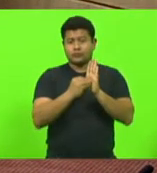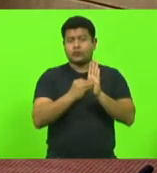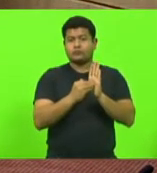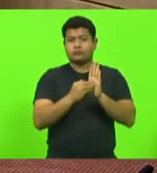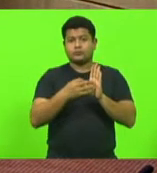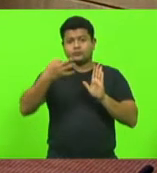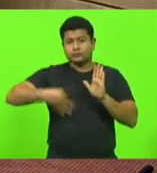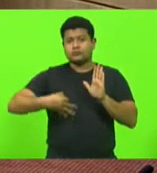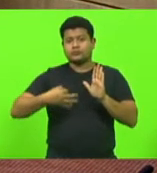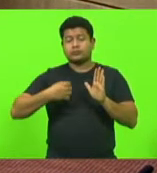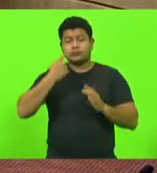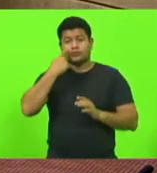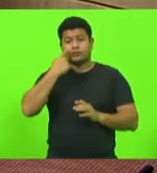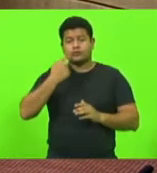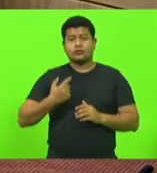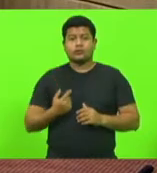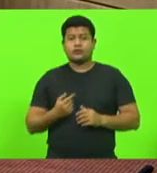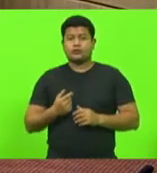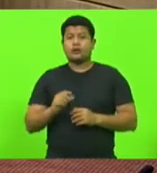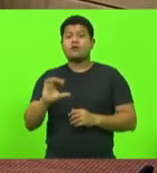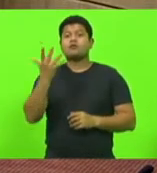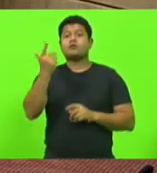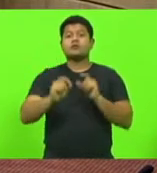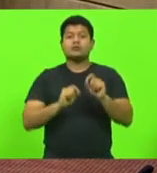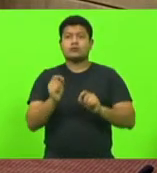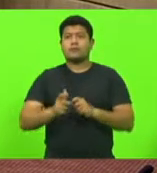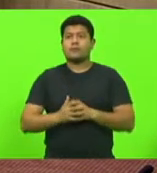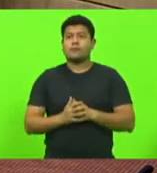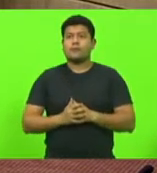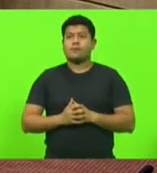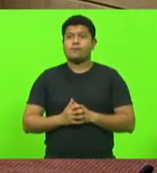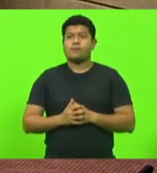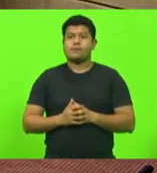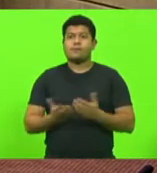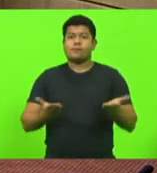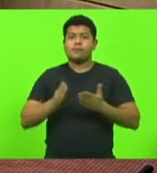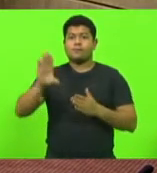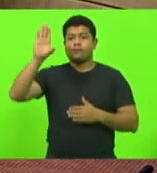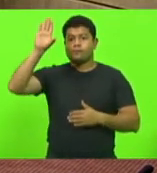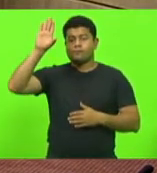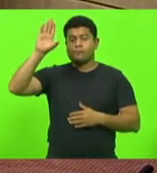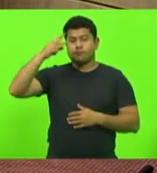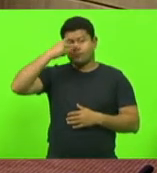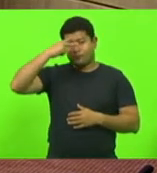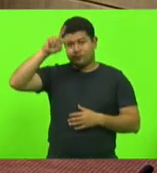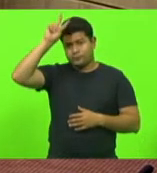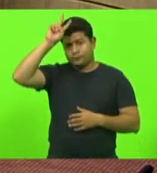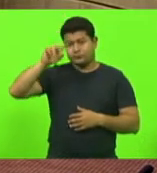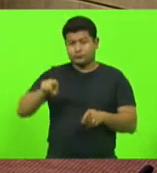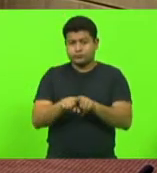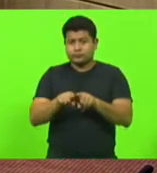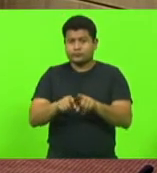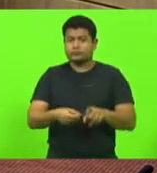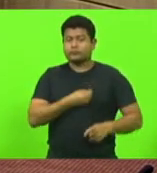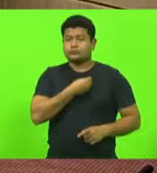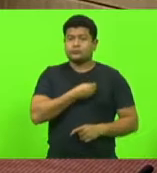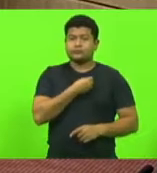Já estamos verificando aqui para ver o que houve. Senhor presidente, Vicente Caropreso está presente na sessão.